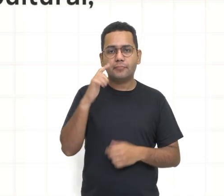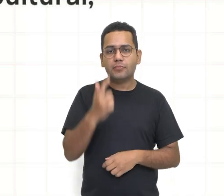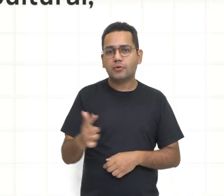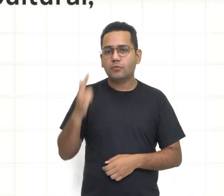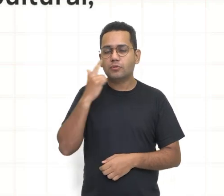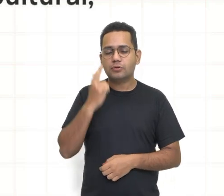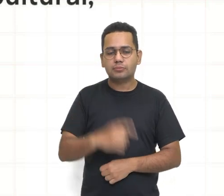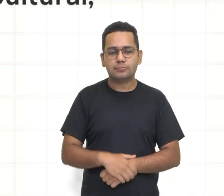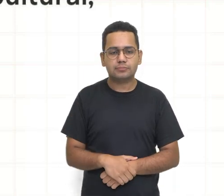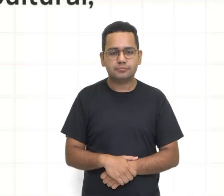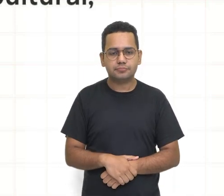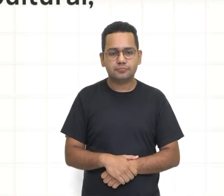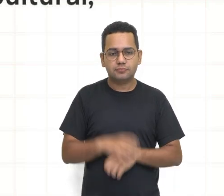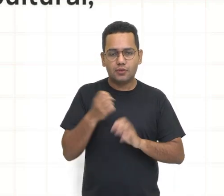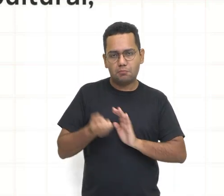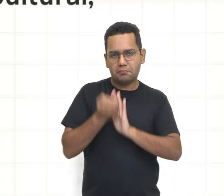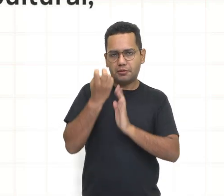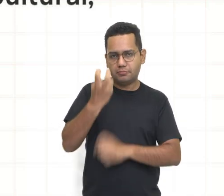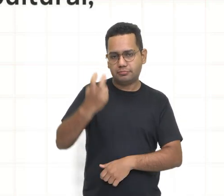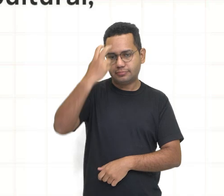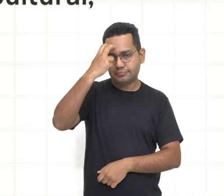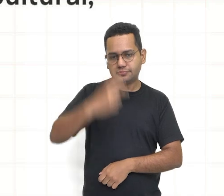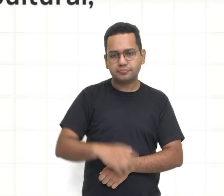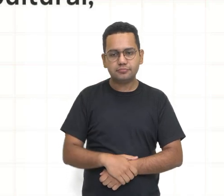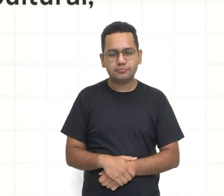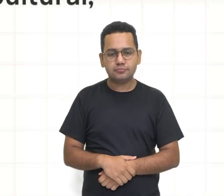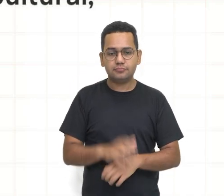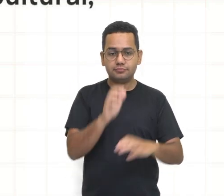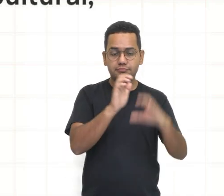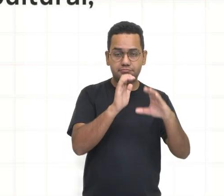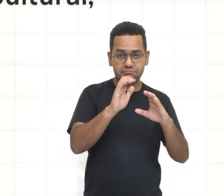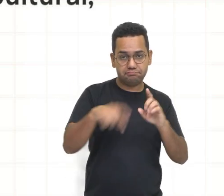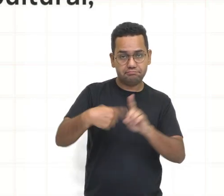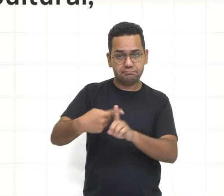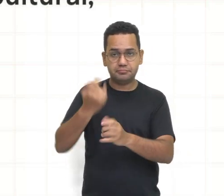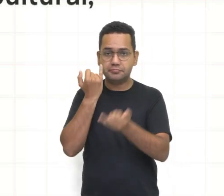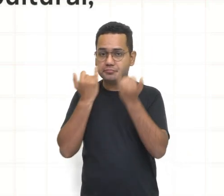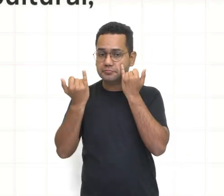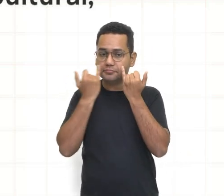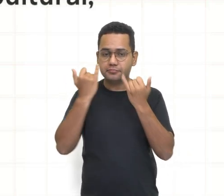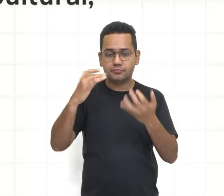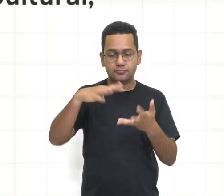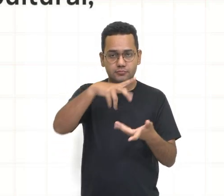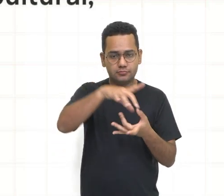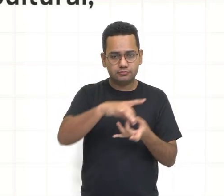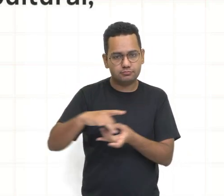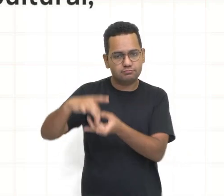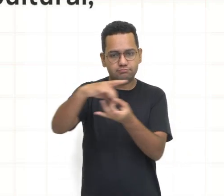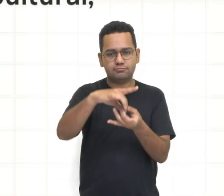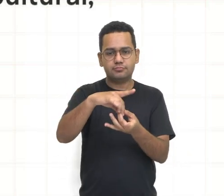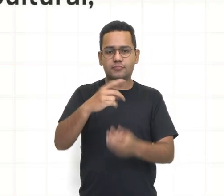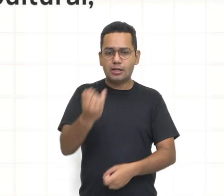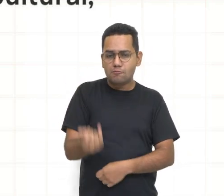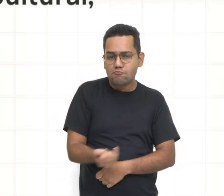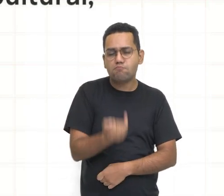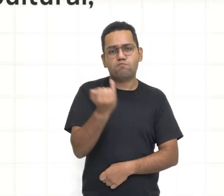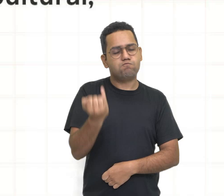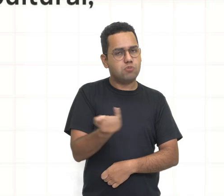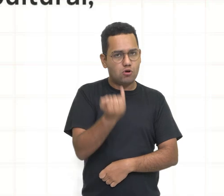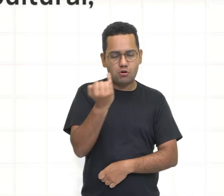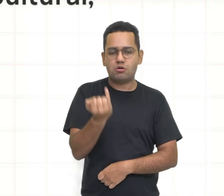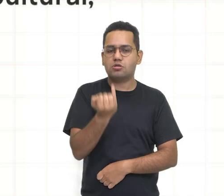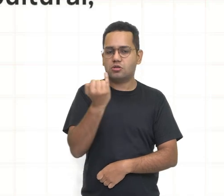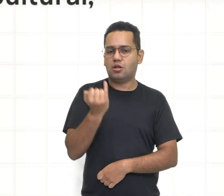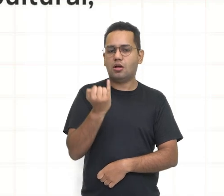impacto cultural. A comunicação e a informação globalizadas têm um impacto profundo nas